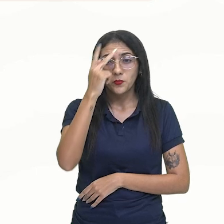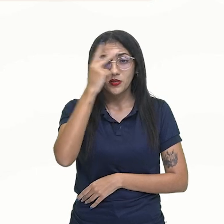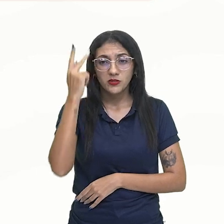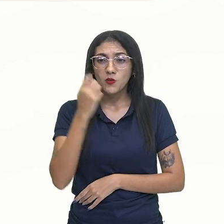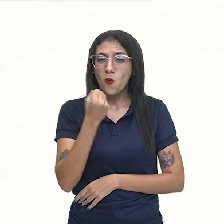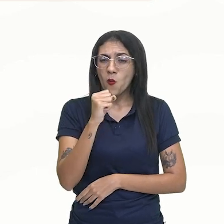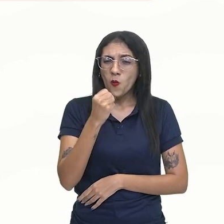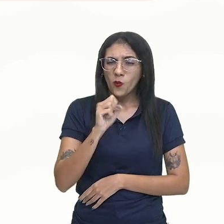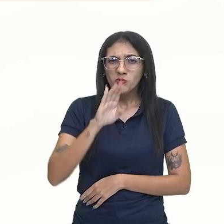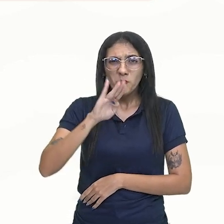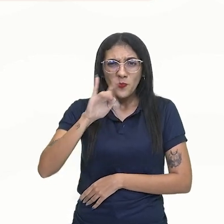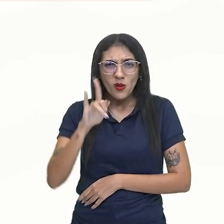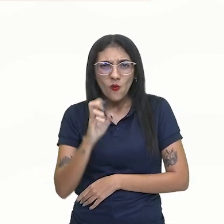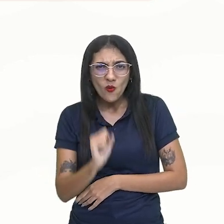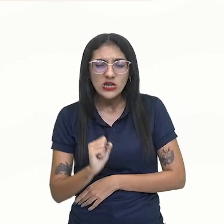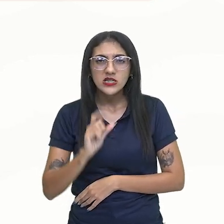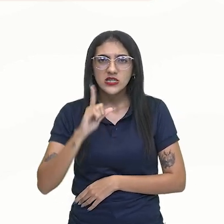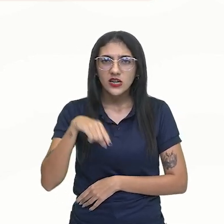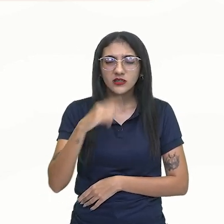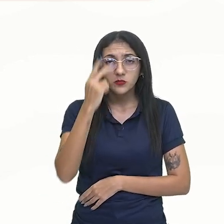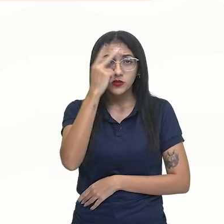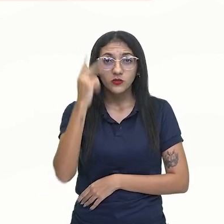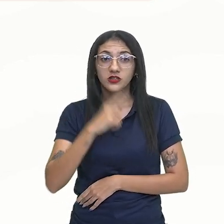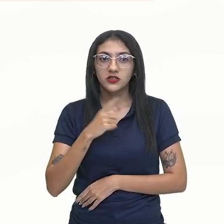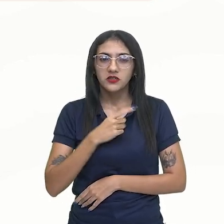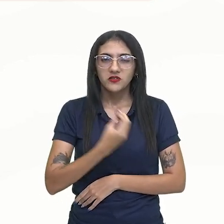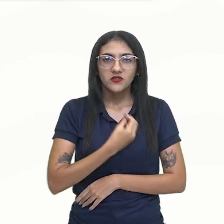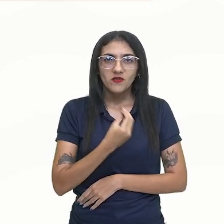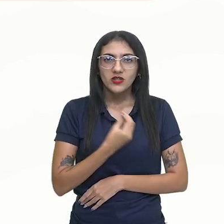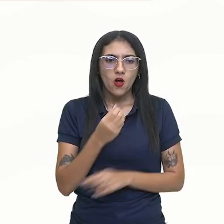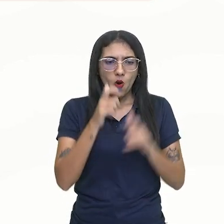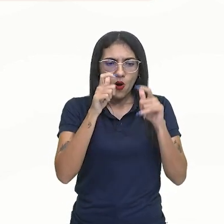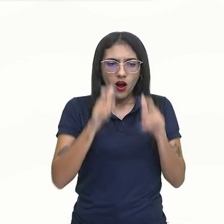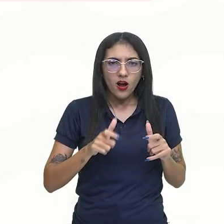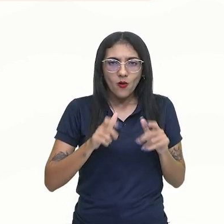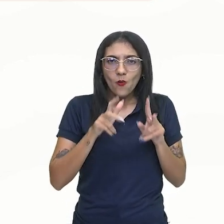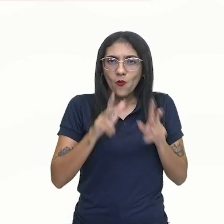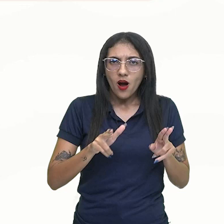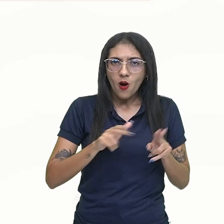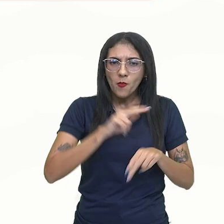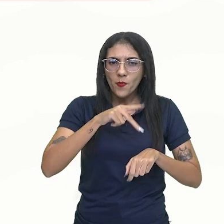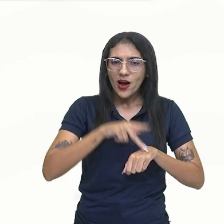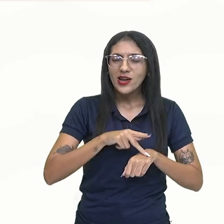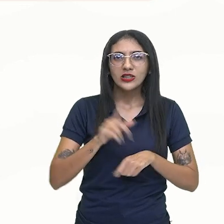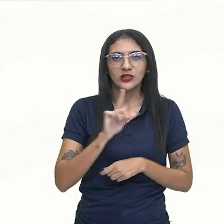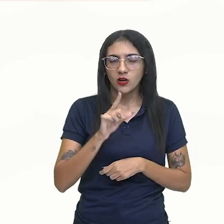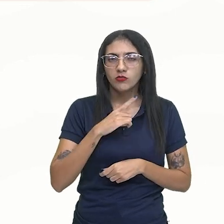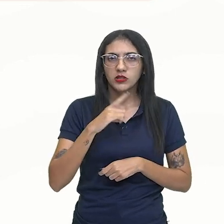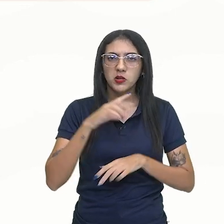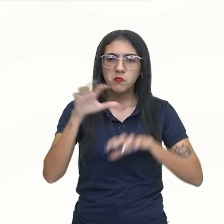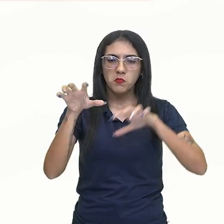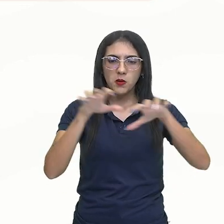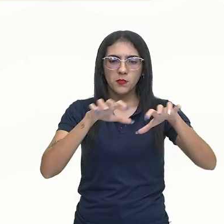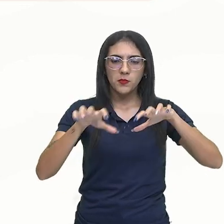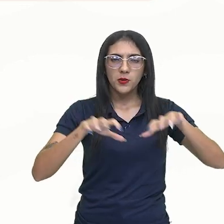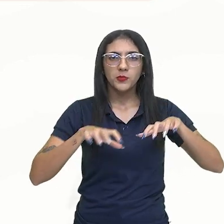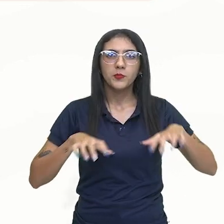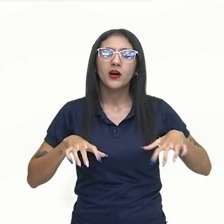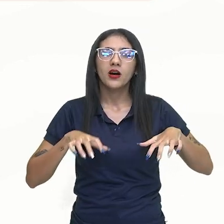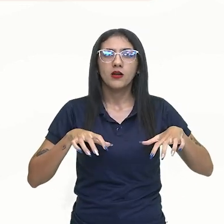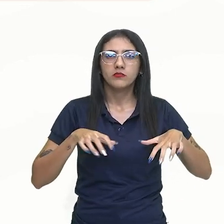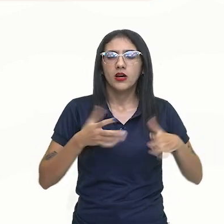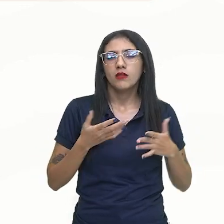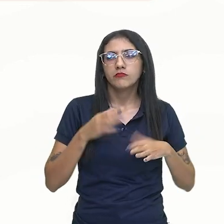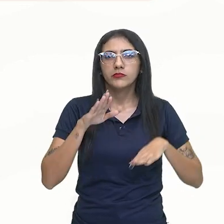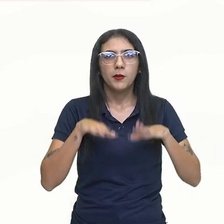8 bilhões de pessoas não estão vivendo no mesmo lugar, no mesmo país. Elas estão distribuídas de acordo, né, com